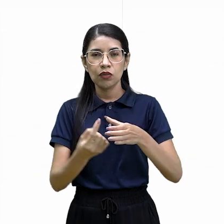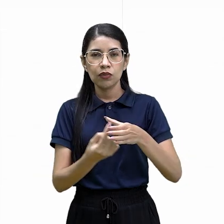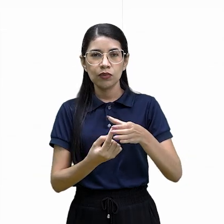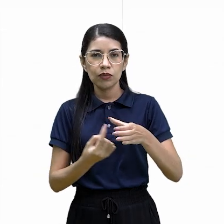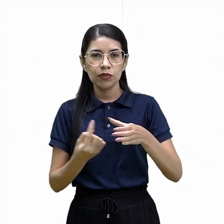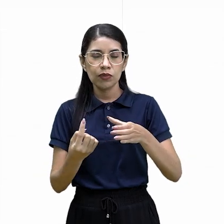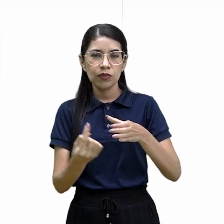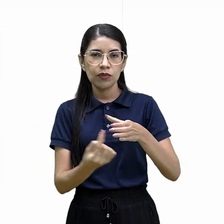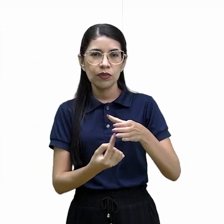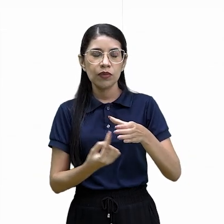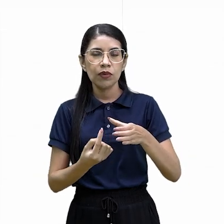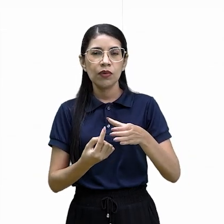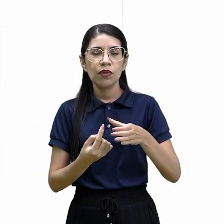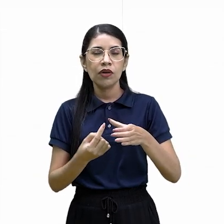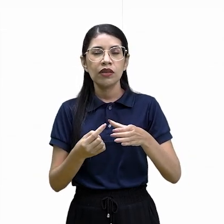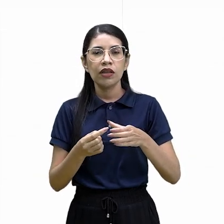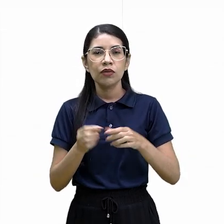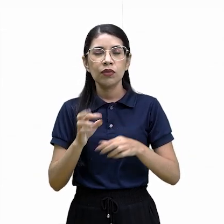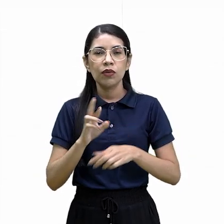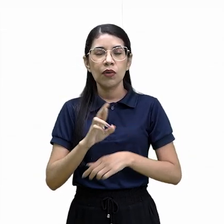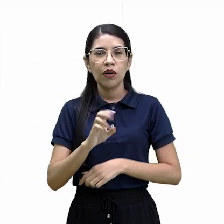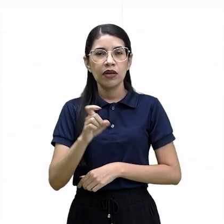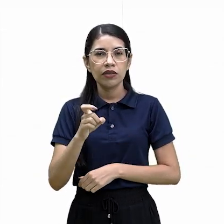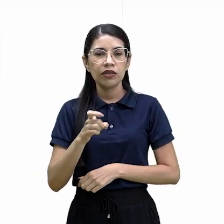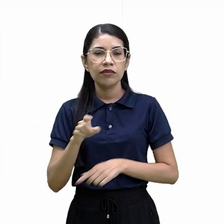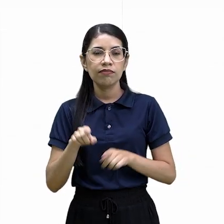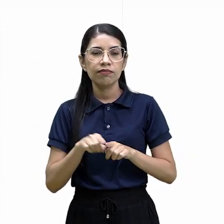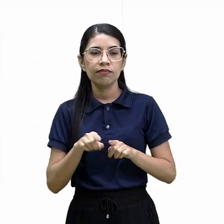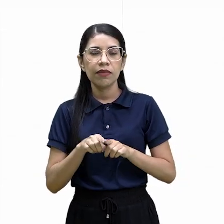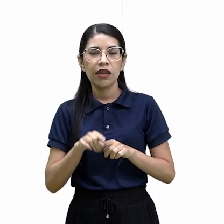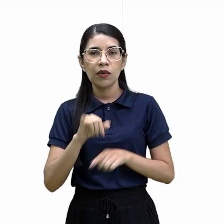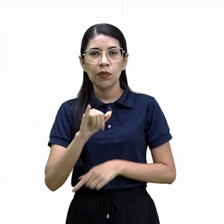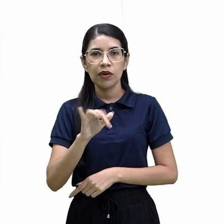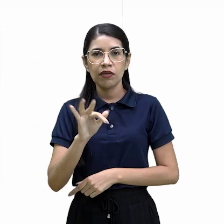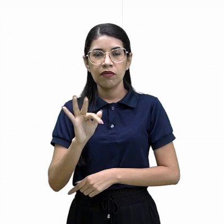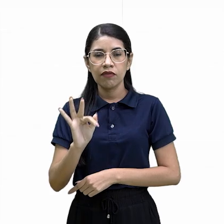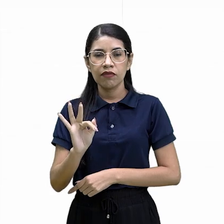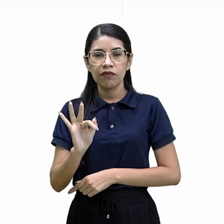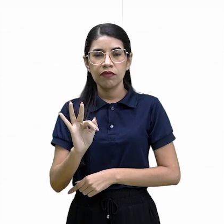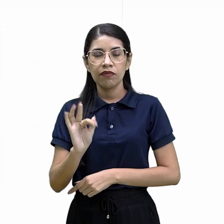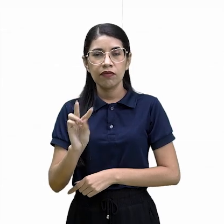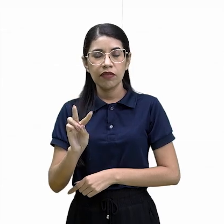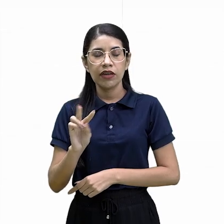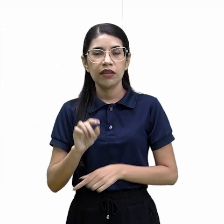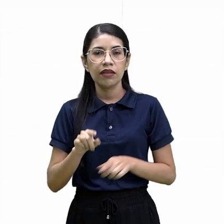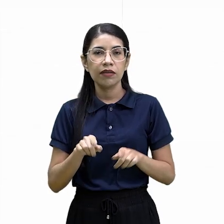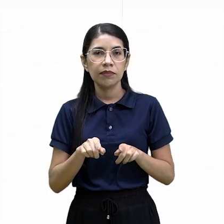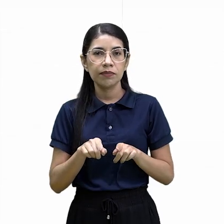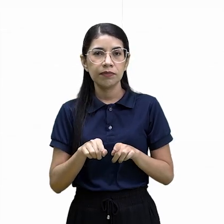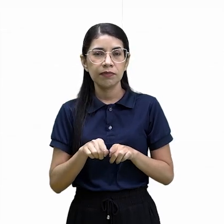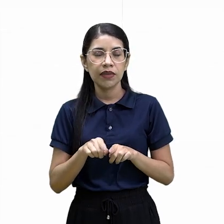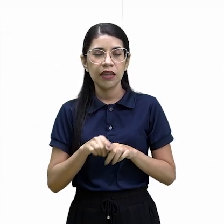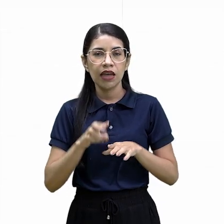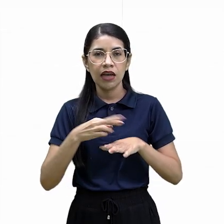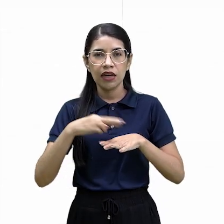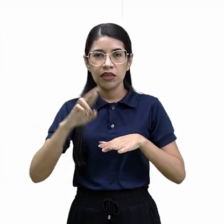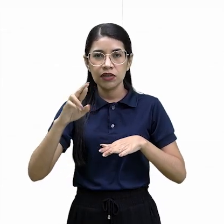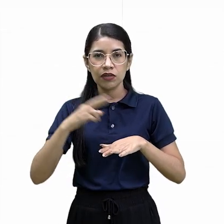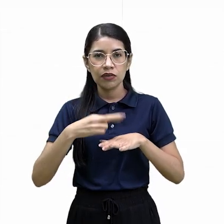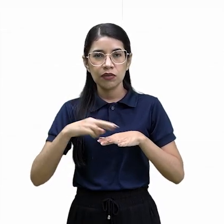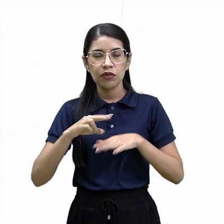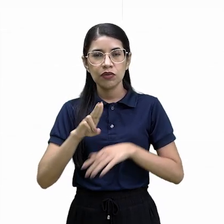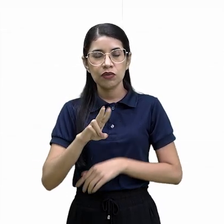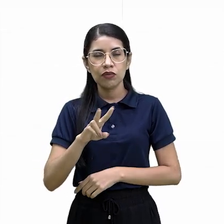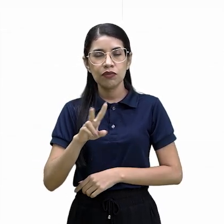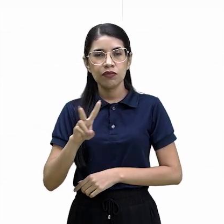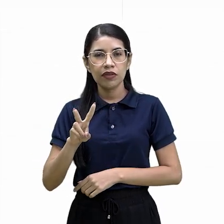micro-ondas, raio-x, raios infravermelhos, radiações e ultravioleta,